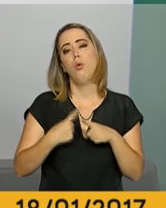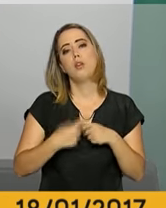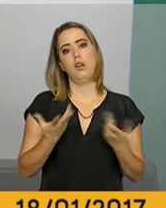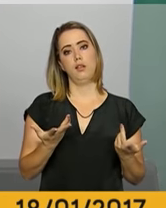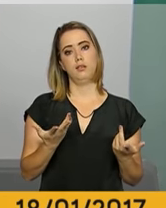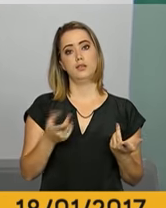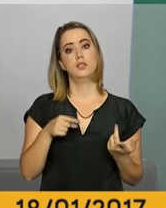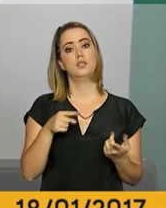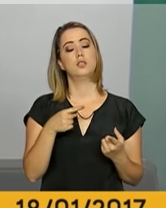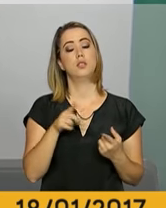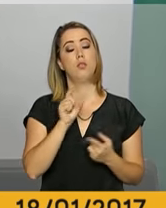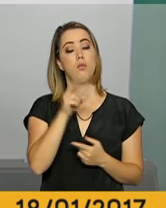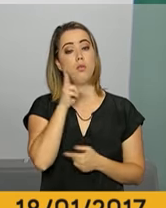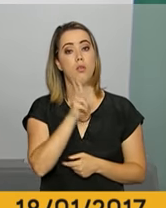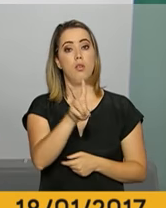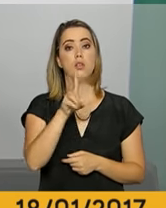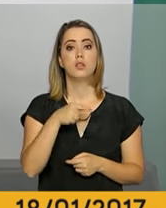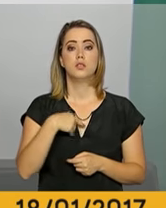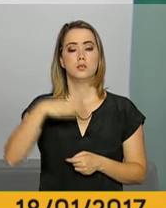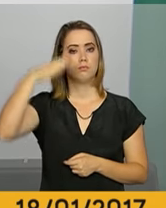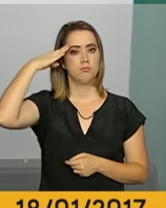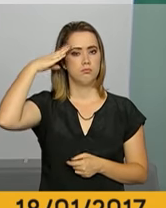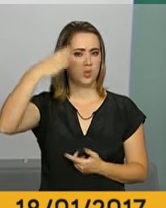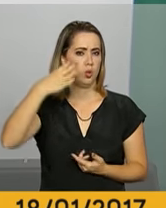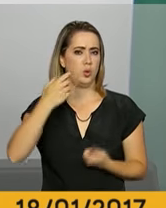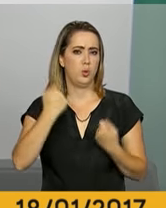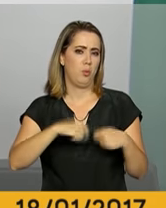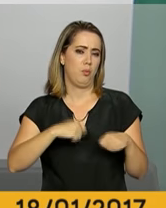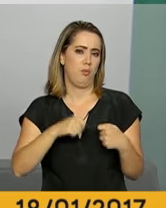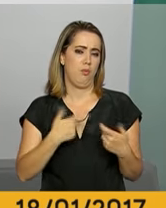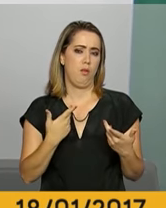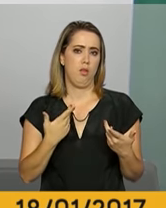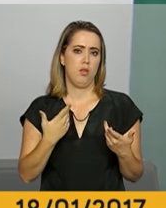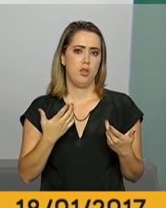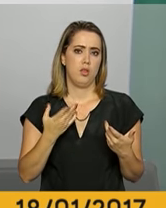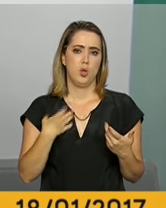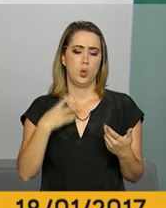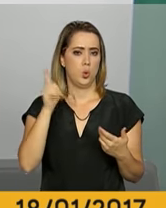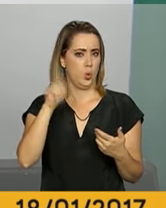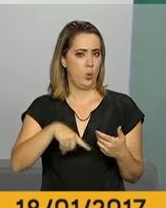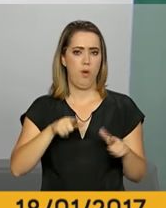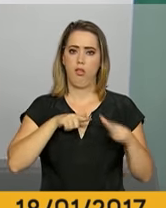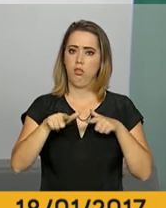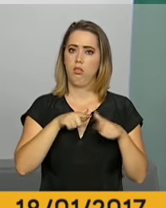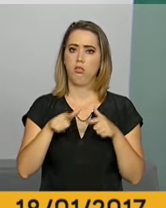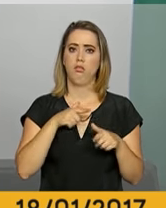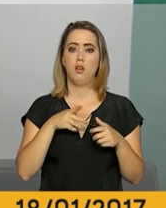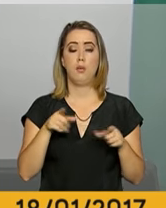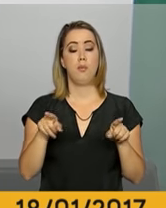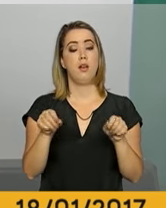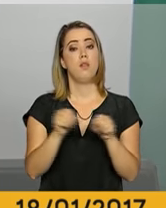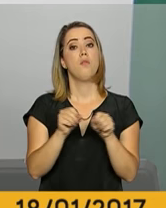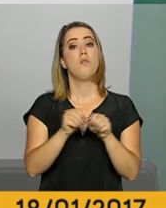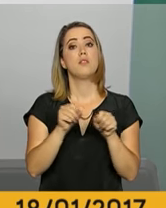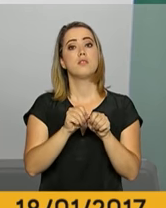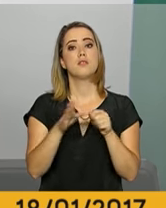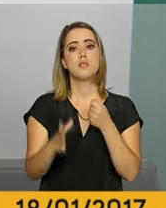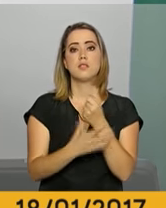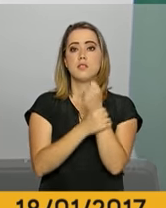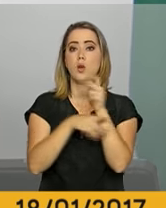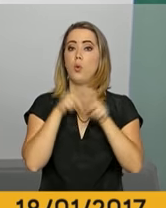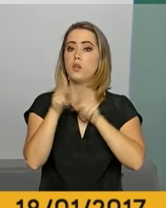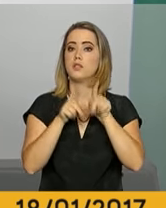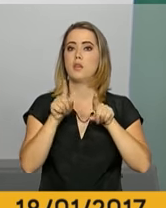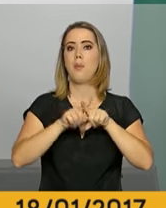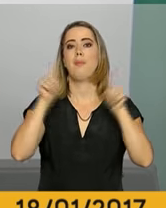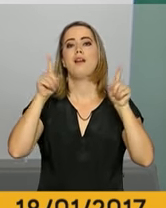que às Forças Armadas não cabe exercitar a segurança pública, mas cabe manter a lei e a ordem